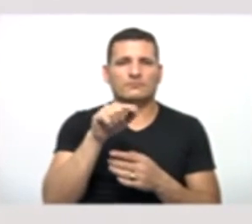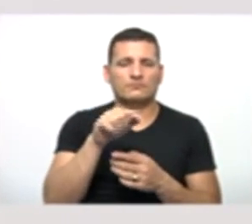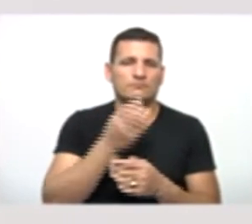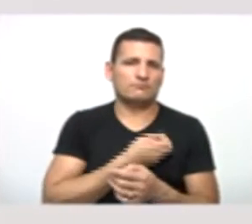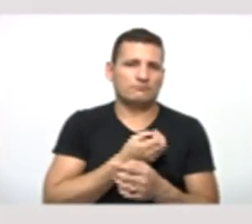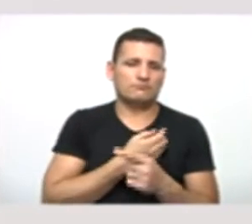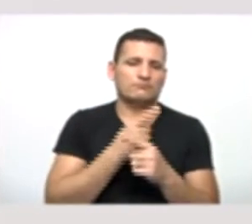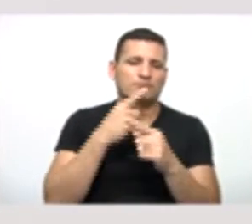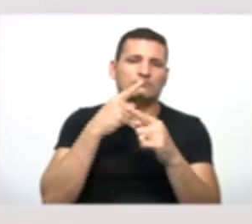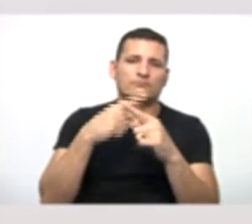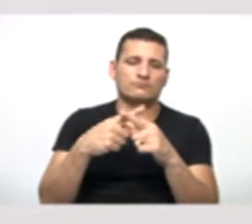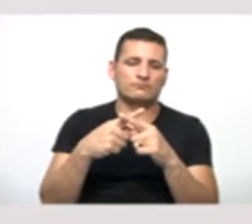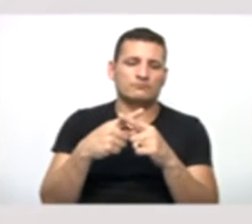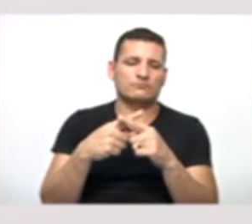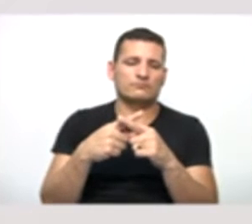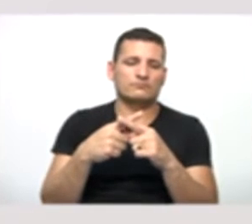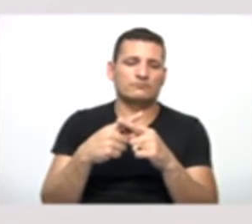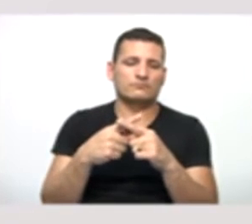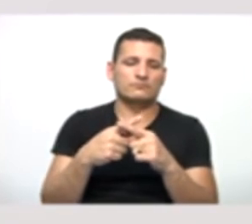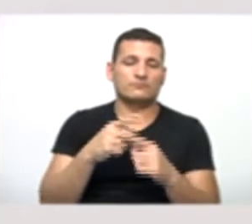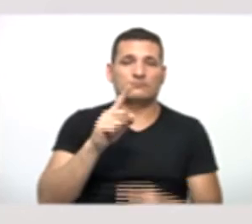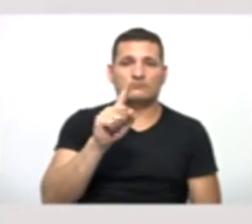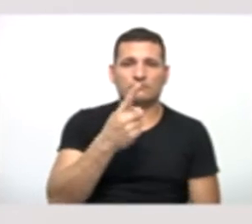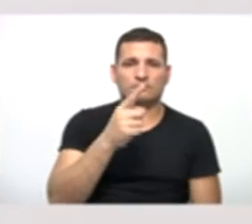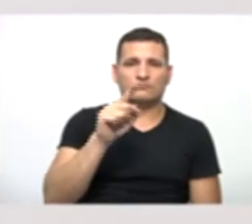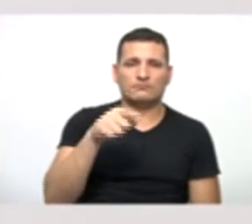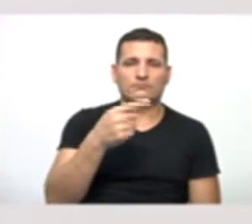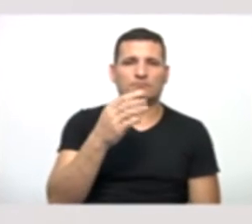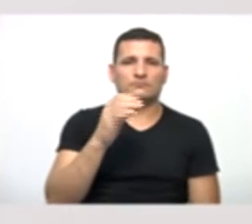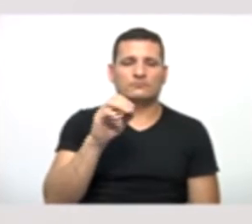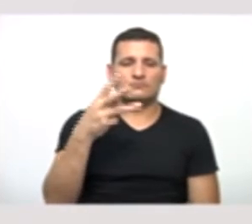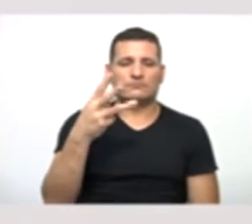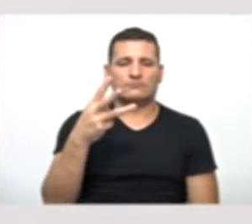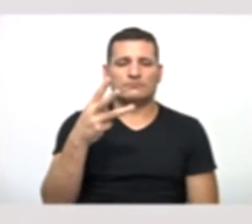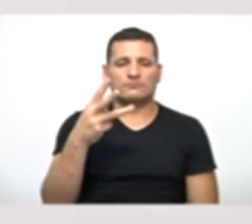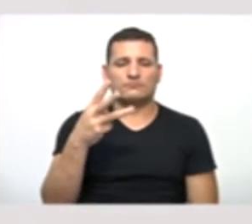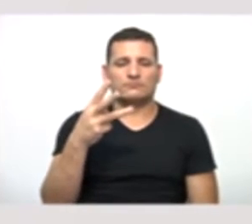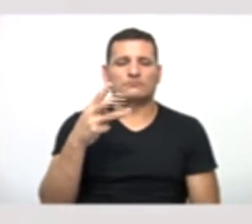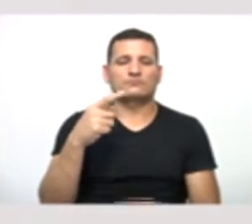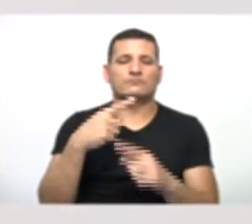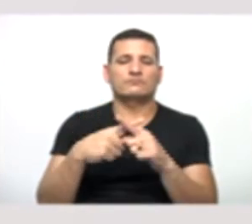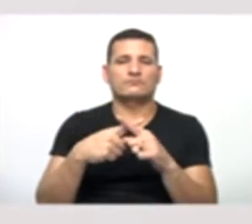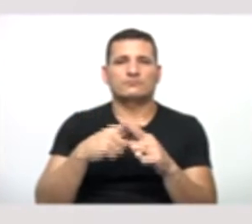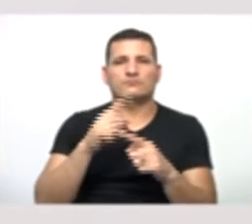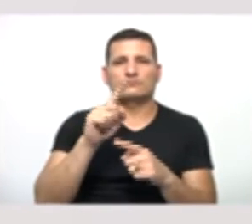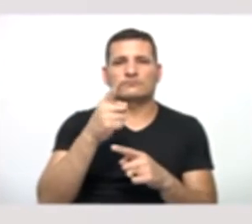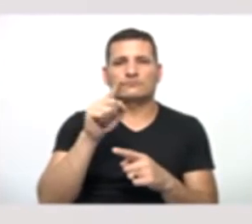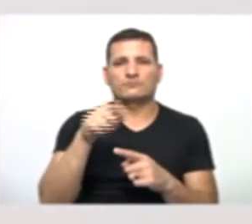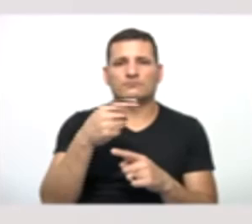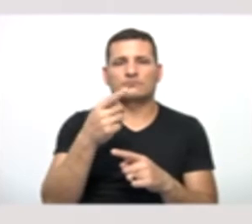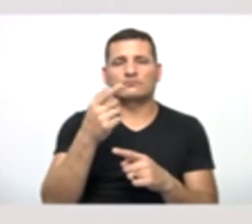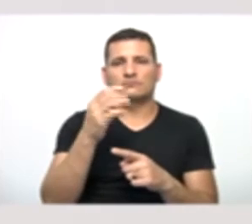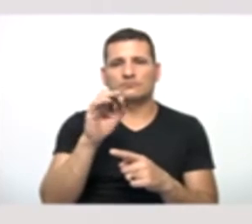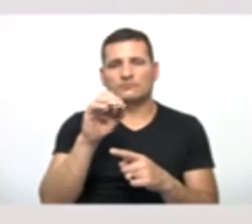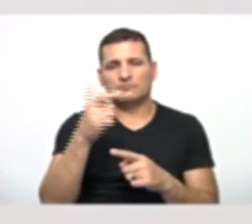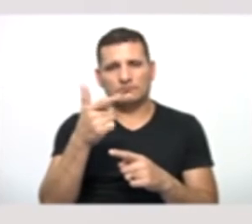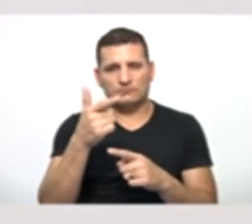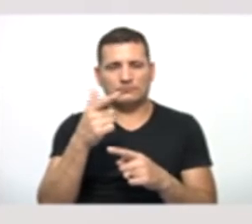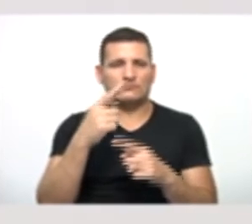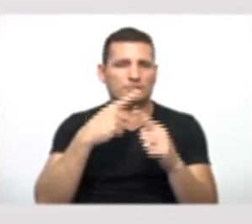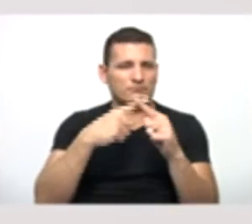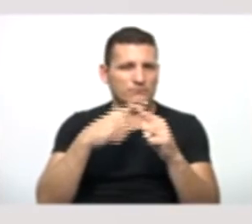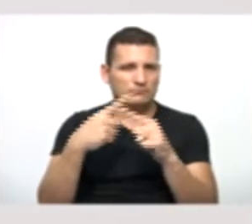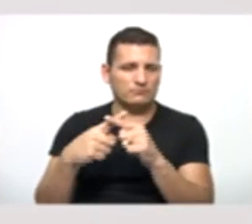fator. Então basta a gente multiplicar 1,02 vezes 1,02 vezes 1,02